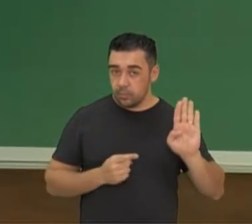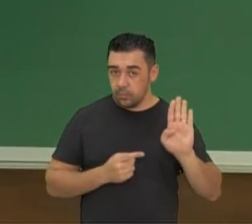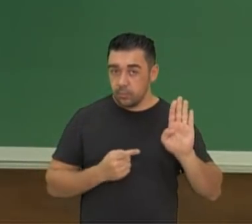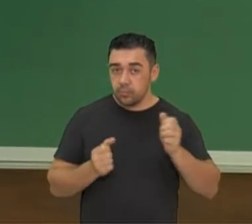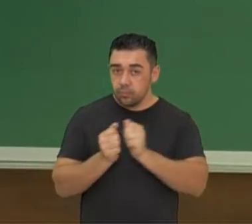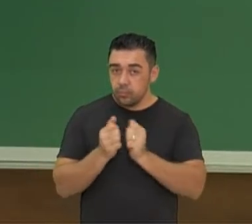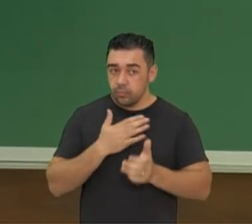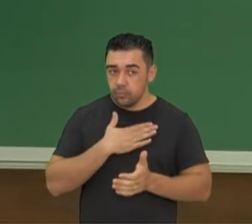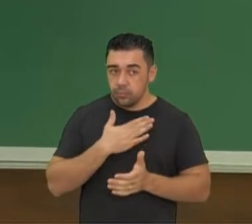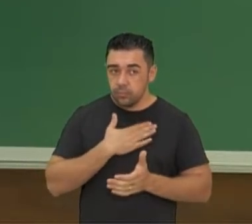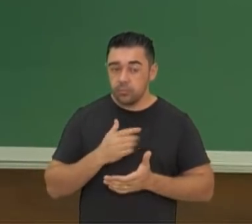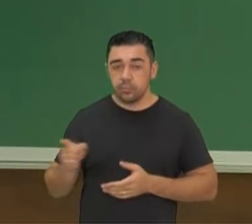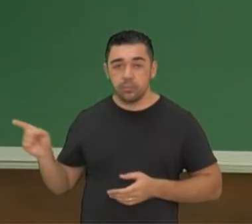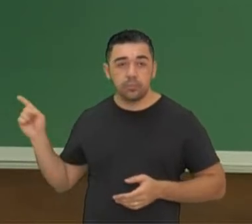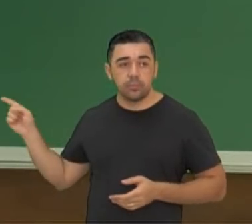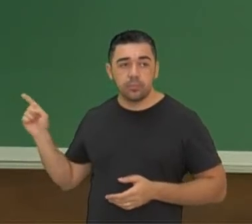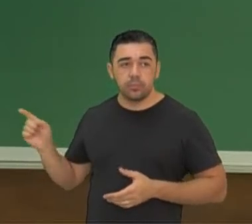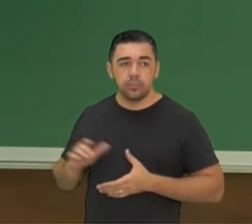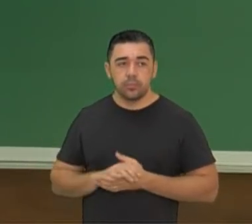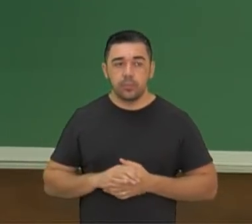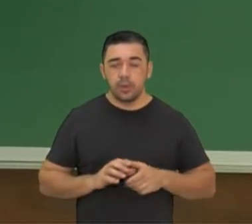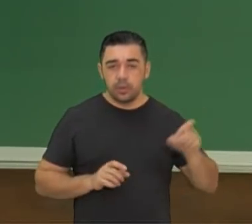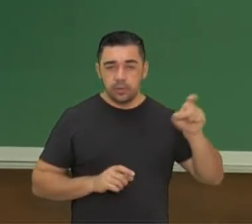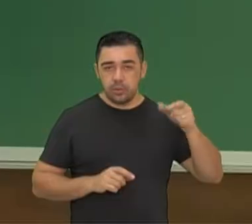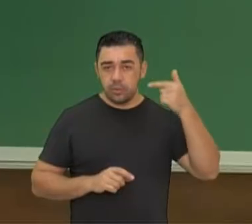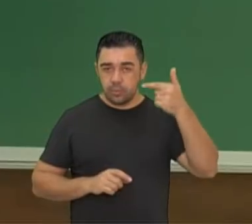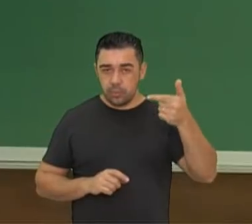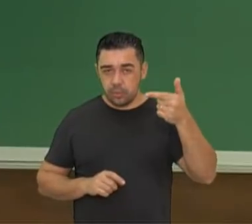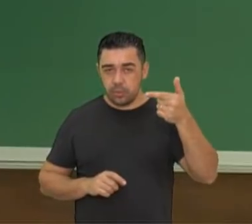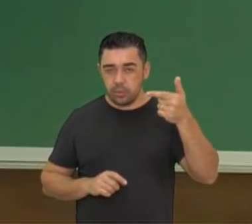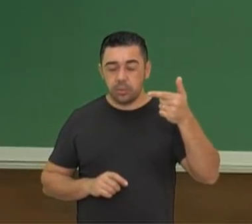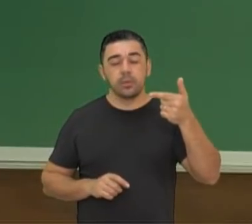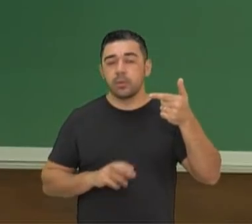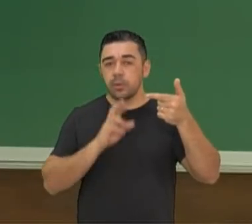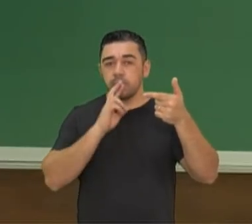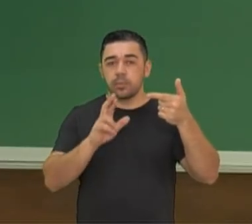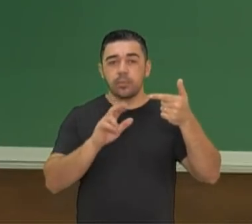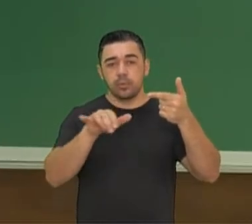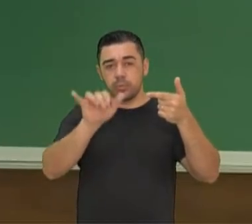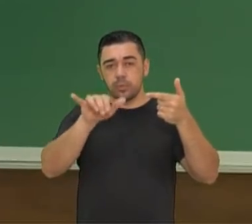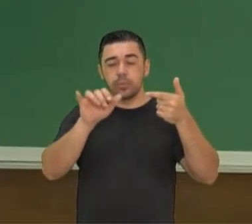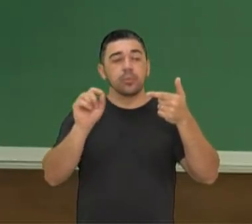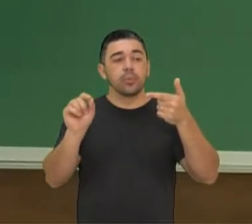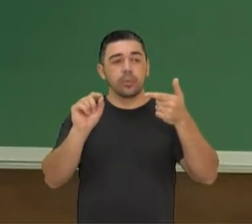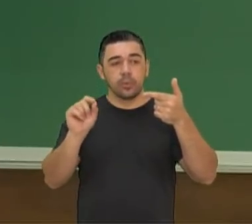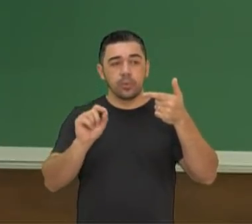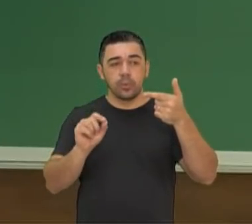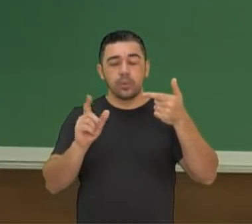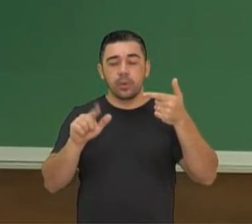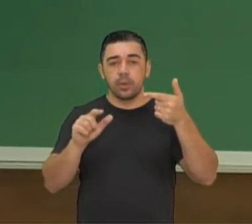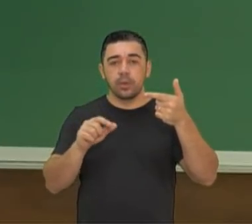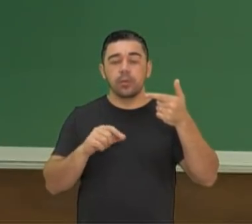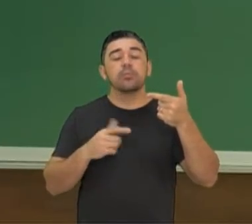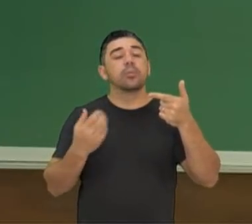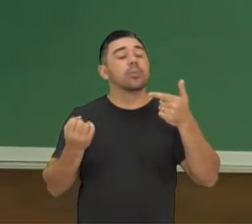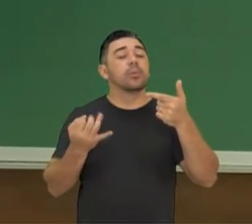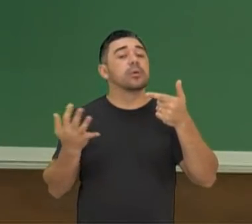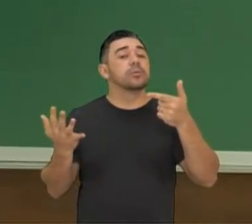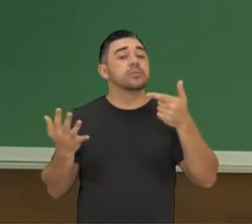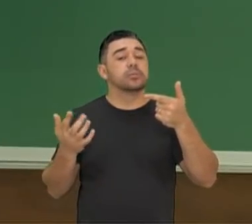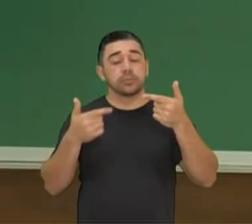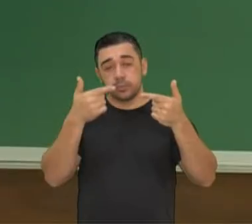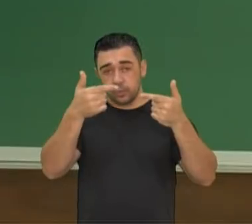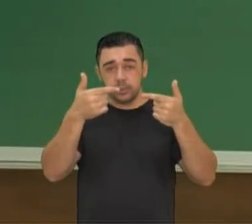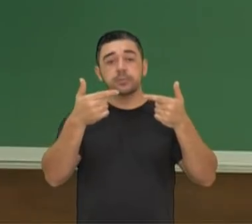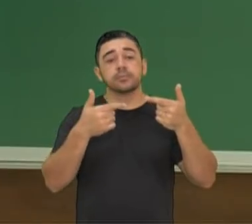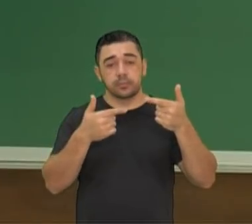olhadinha comigo. Se o x for 2, o que vai acontecer? 2 mais quanto que dá 4? 2,